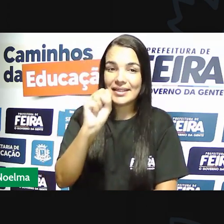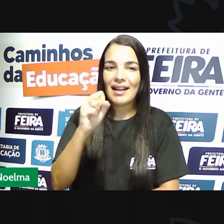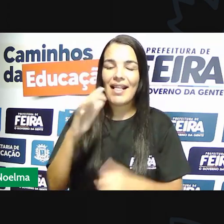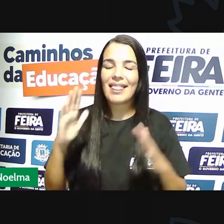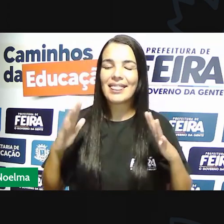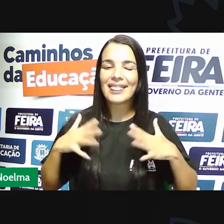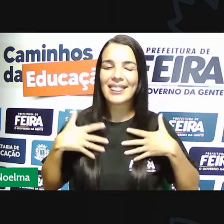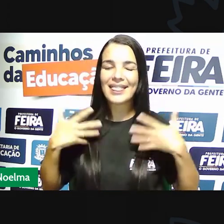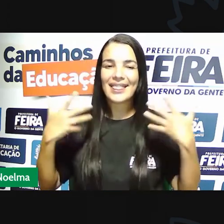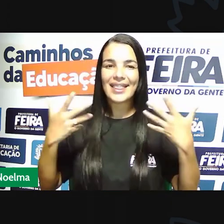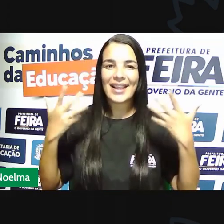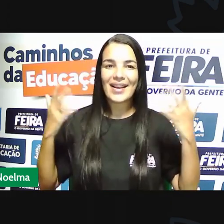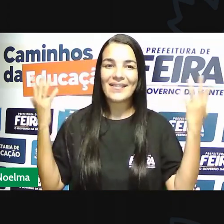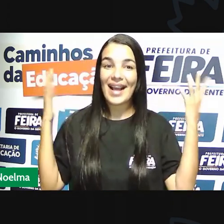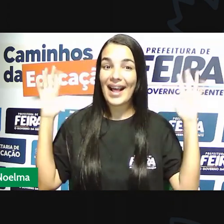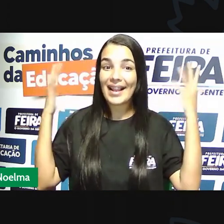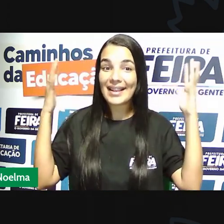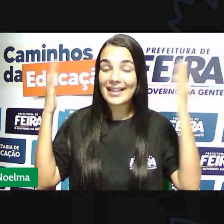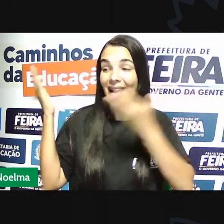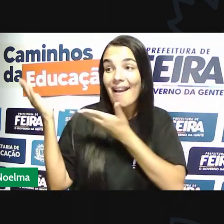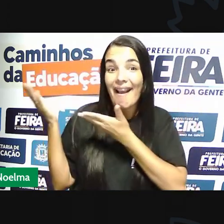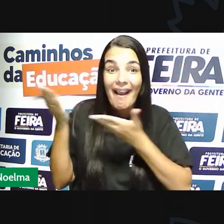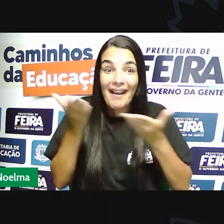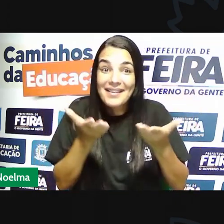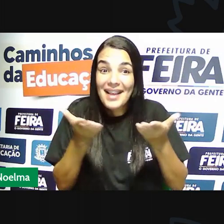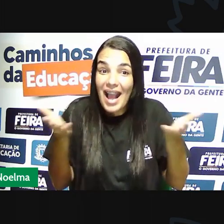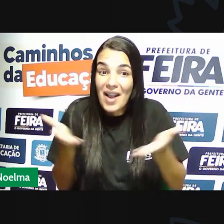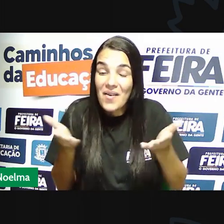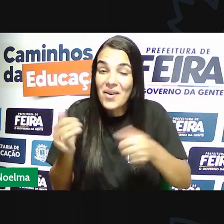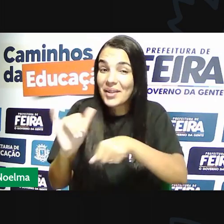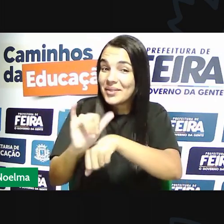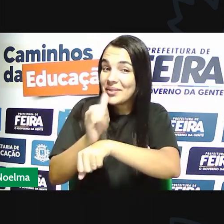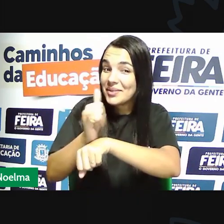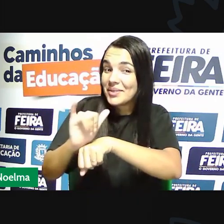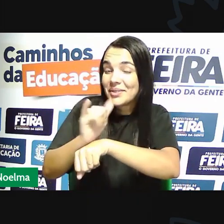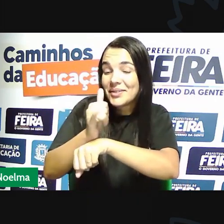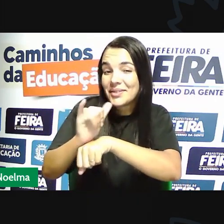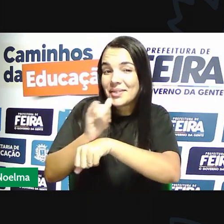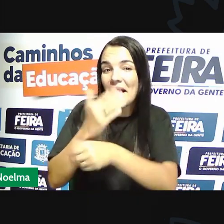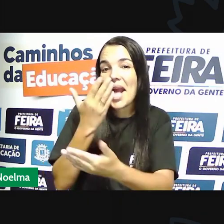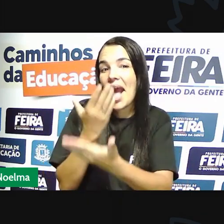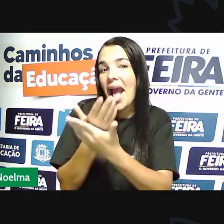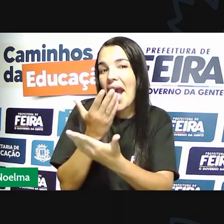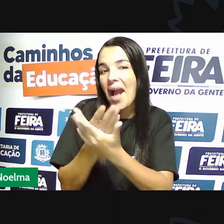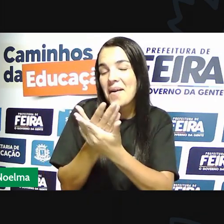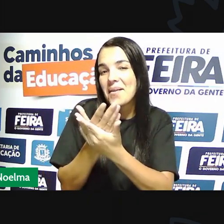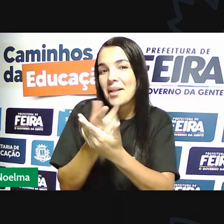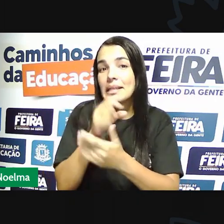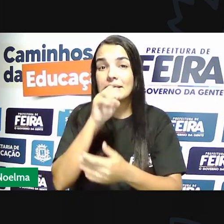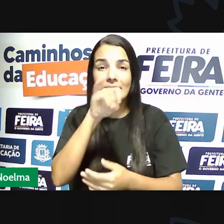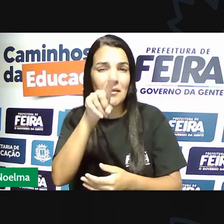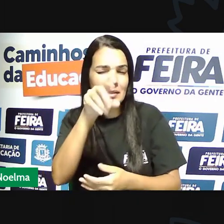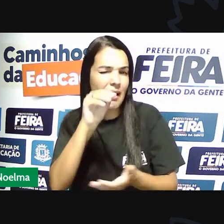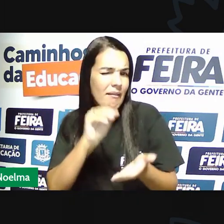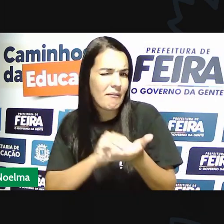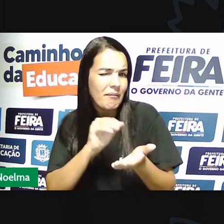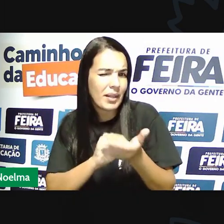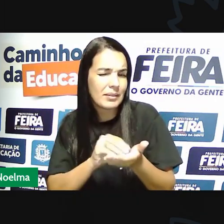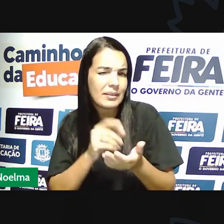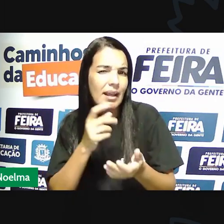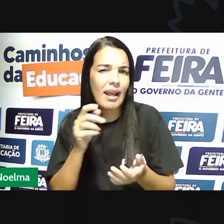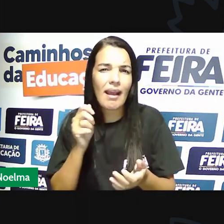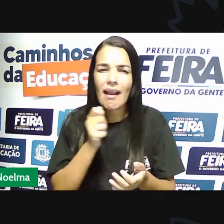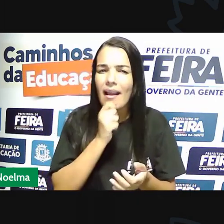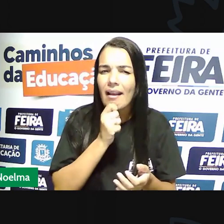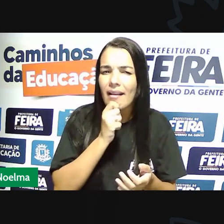É com enorme alegria que a gente recebe vocês aqui para mais uma aula. E quem não se inscreveu ainda no canal,